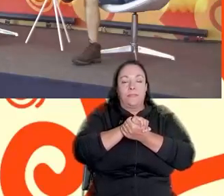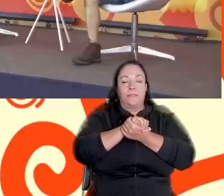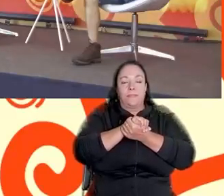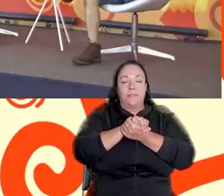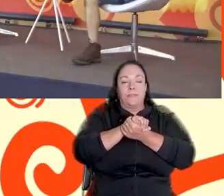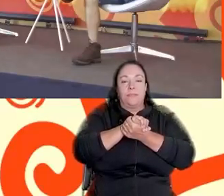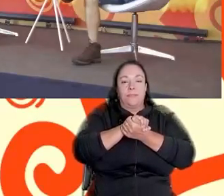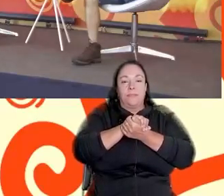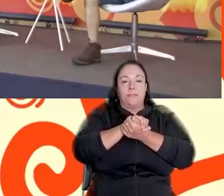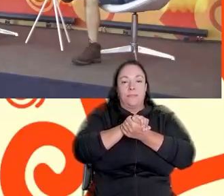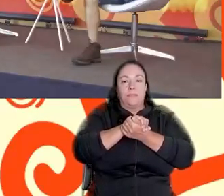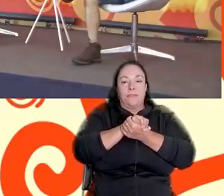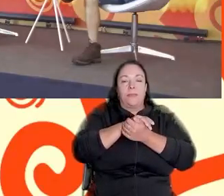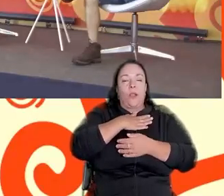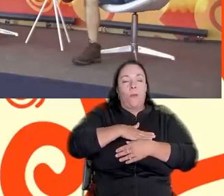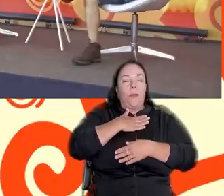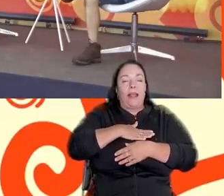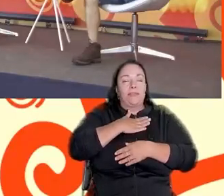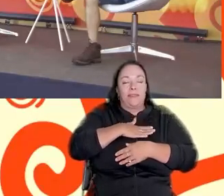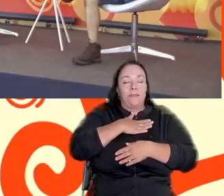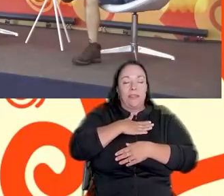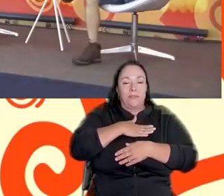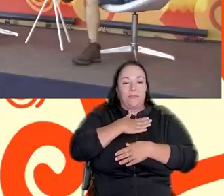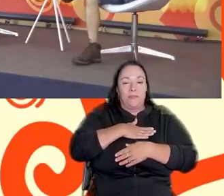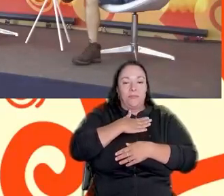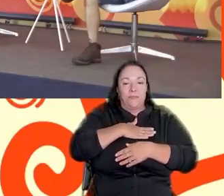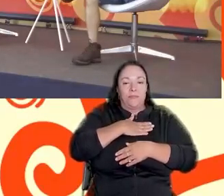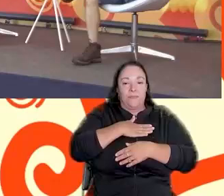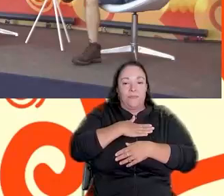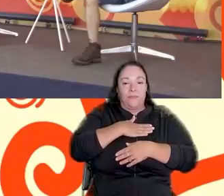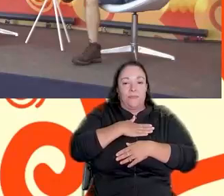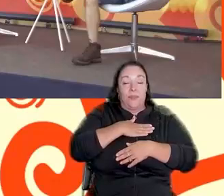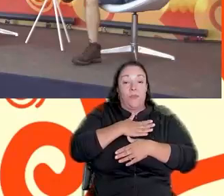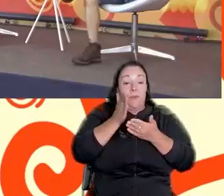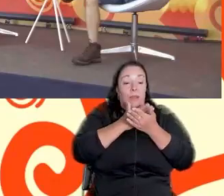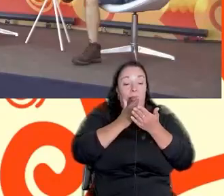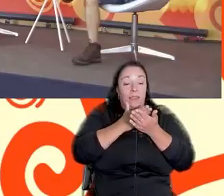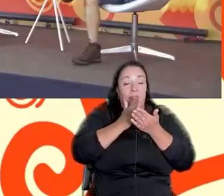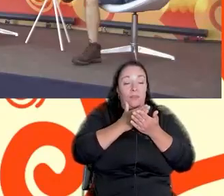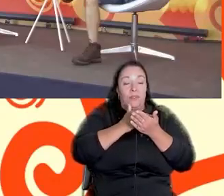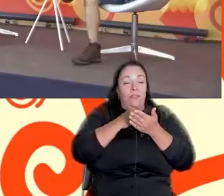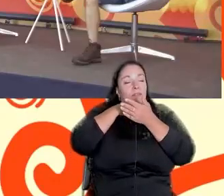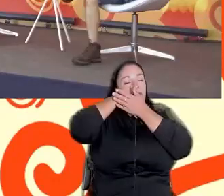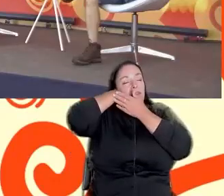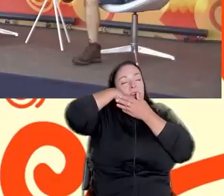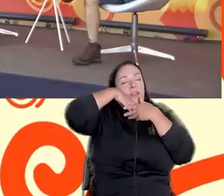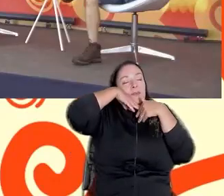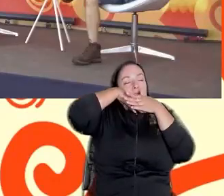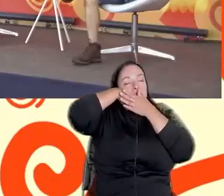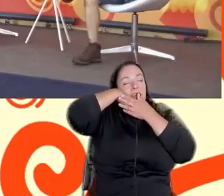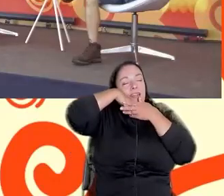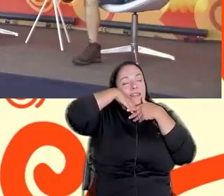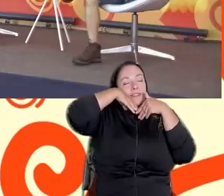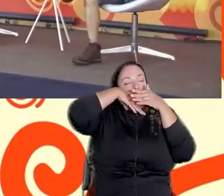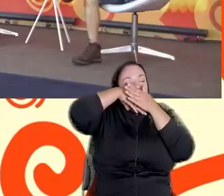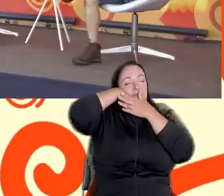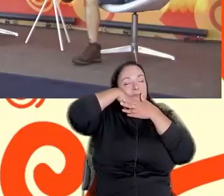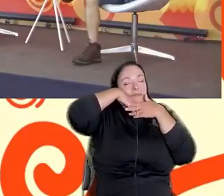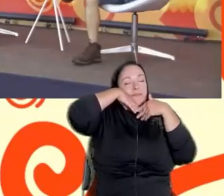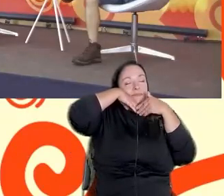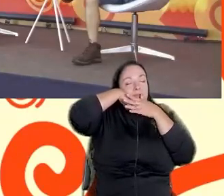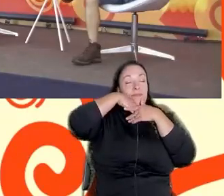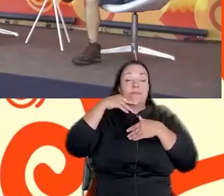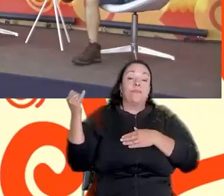Então, um prazer imenso, viu? Eu vou pegar o seu livro, vou ler com muito carinho, porque isso aí realmente é muito